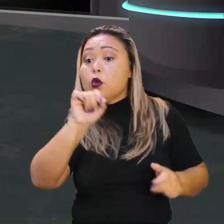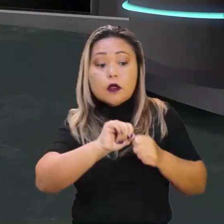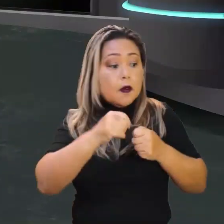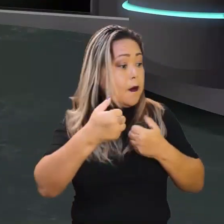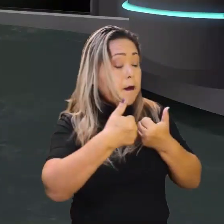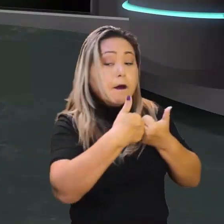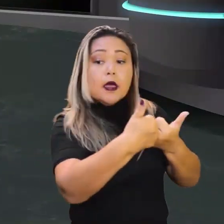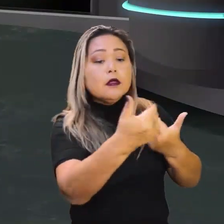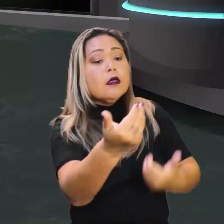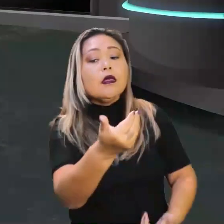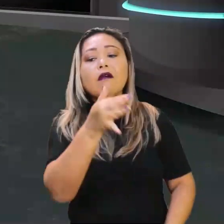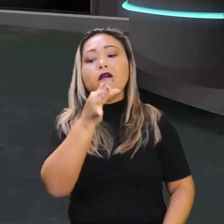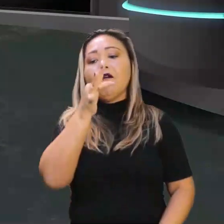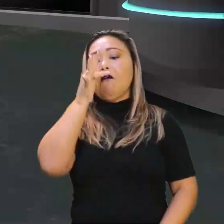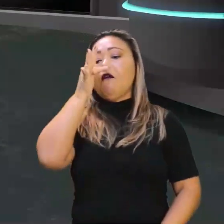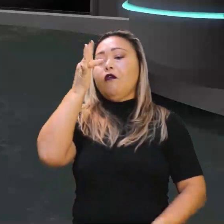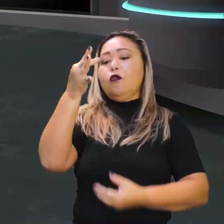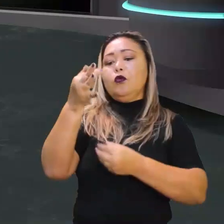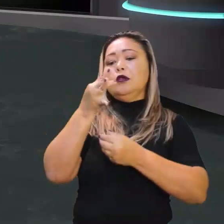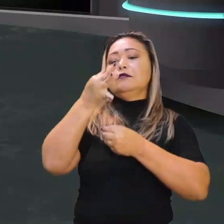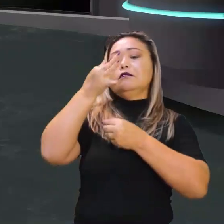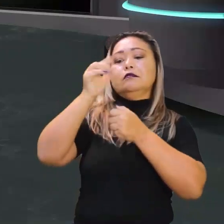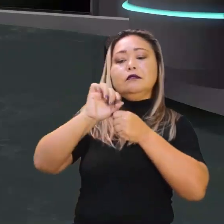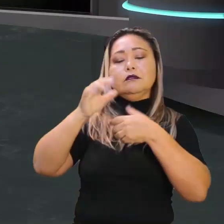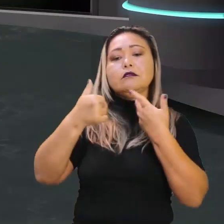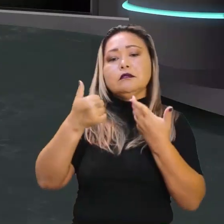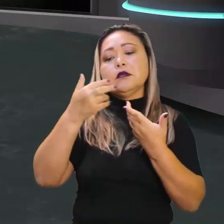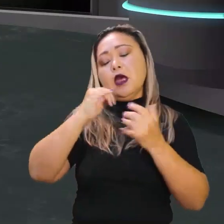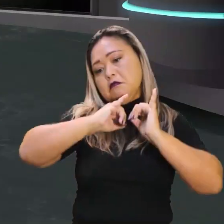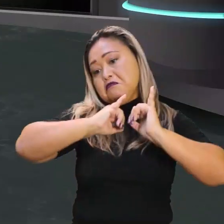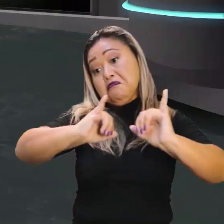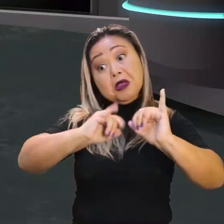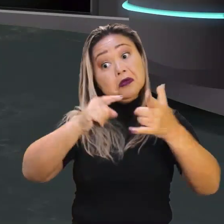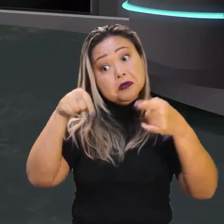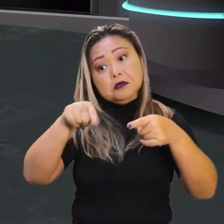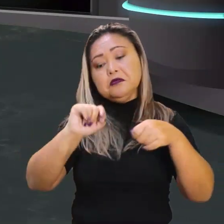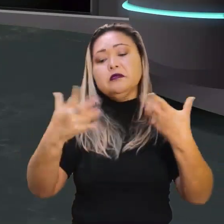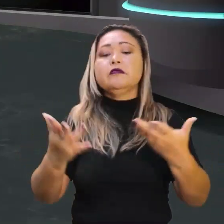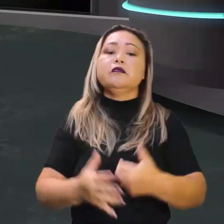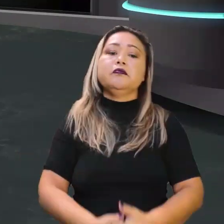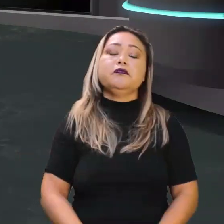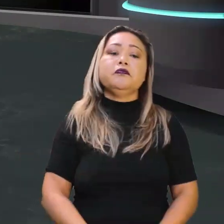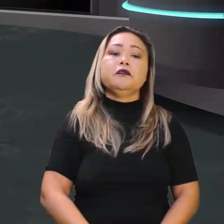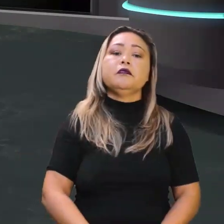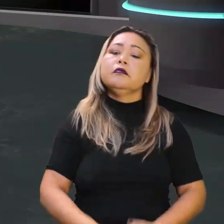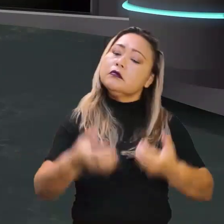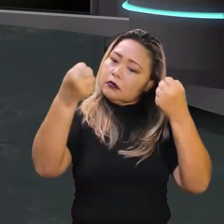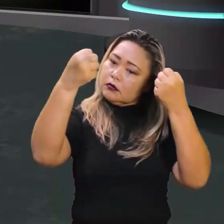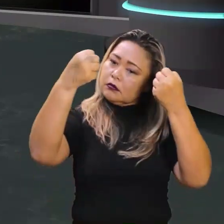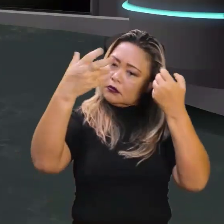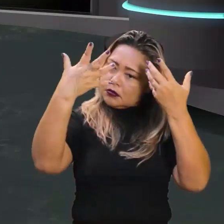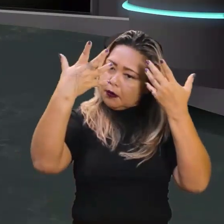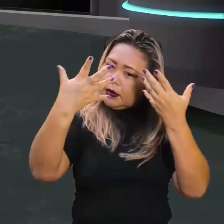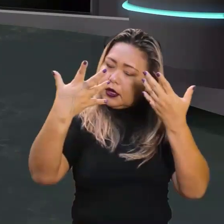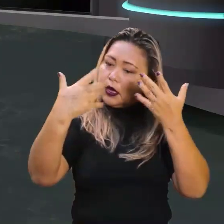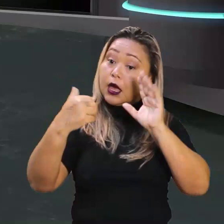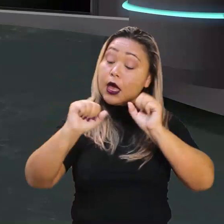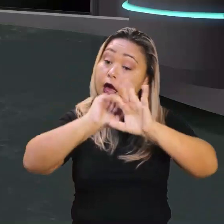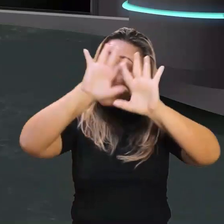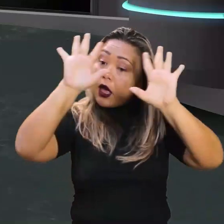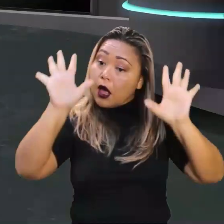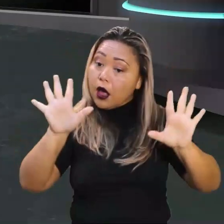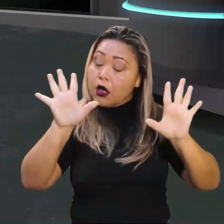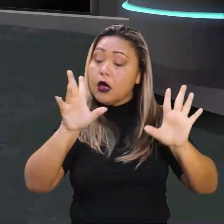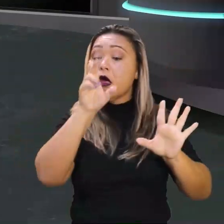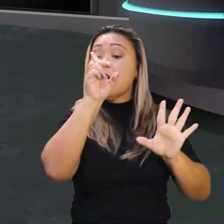e ele recebendo flores. Então, a mensagem está toda ali. Então, está bem explícito que nesse dia